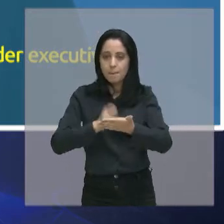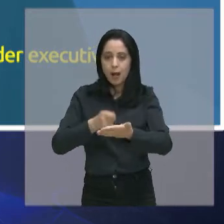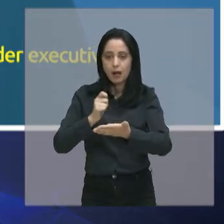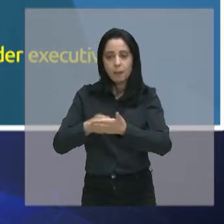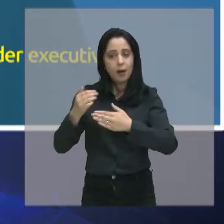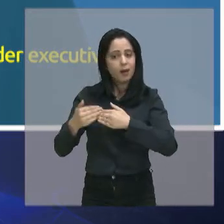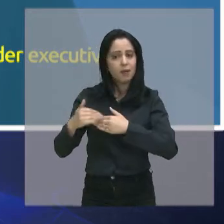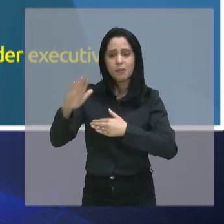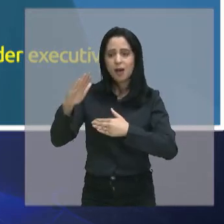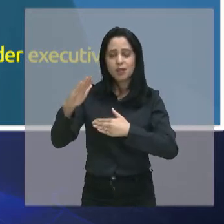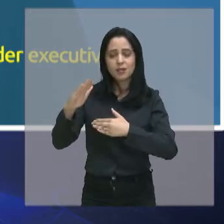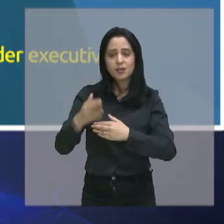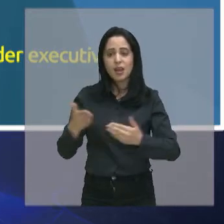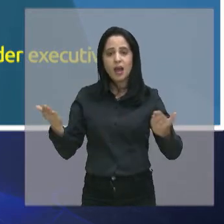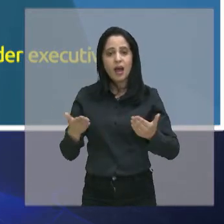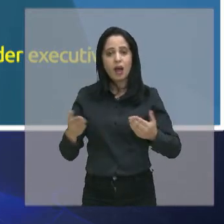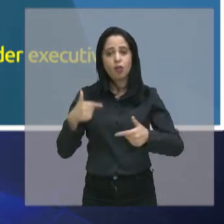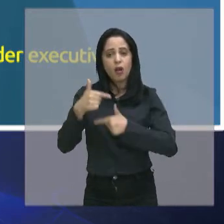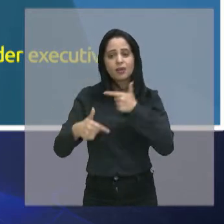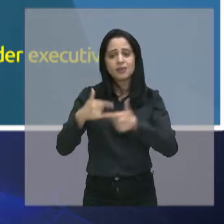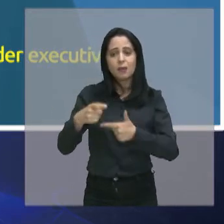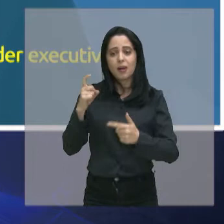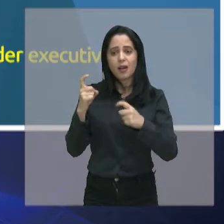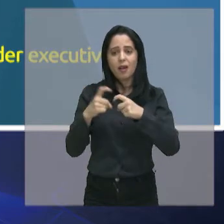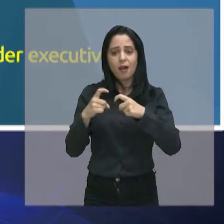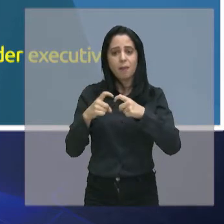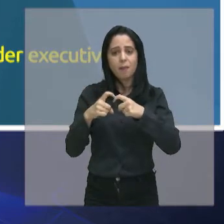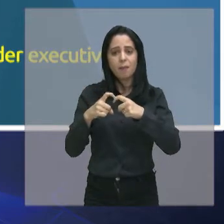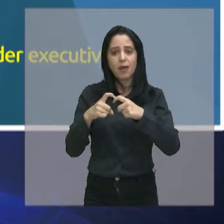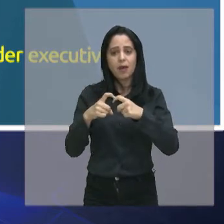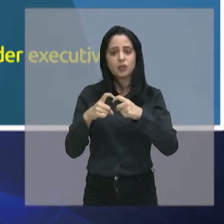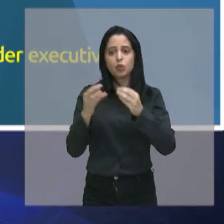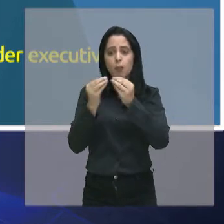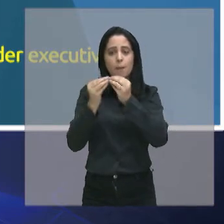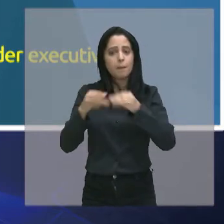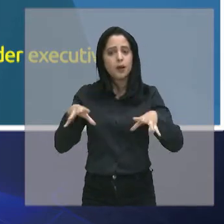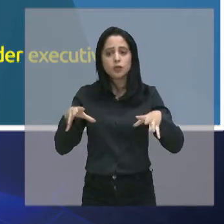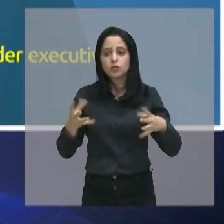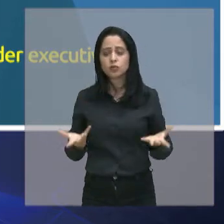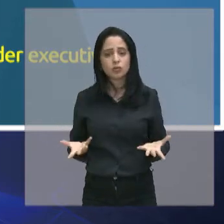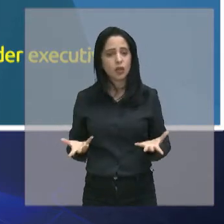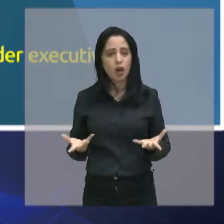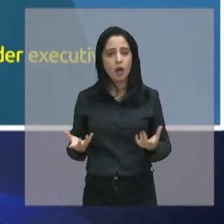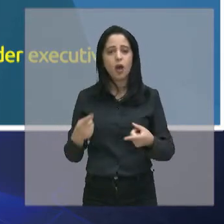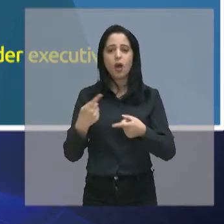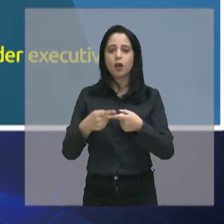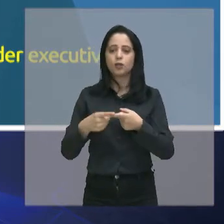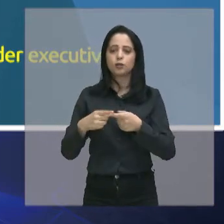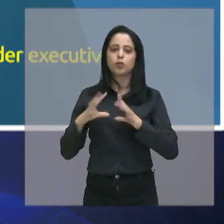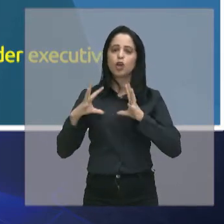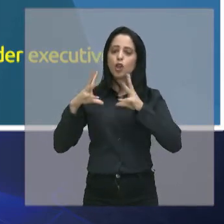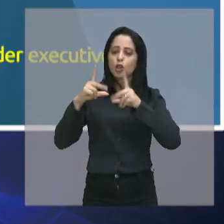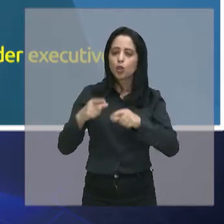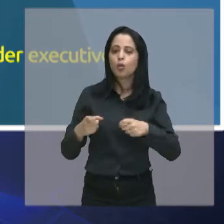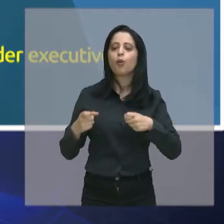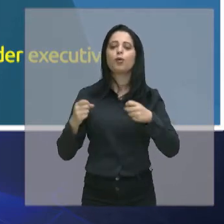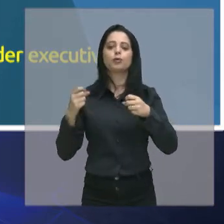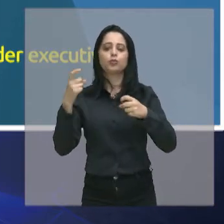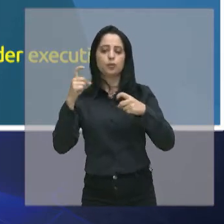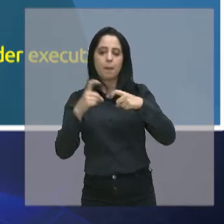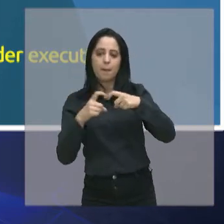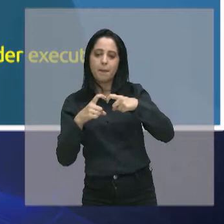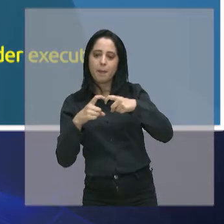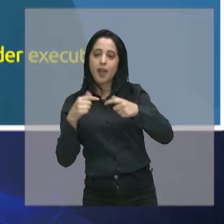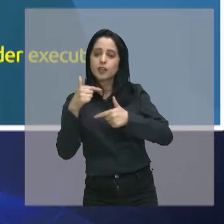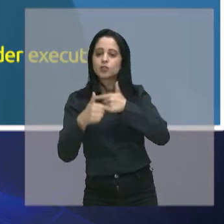dificultar muito o trabalho médico no país, porque grande parte dos médicos trabalham sob forma de pessoa jurídica,